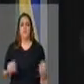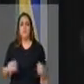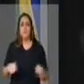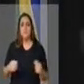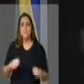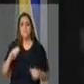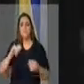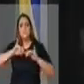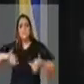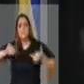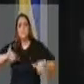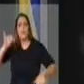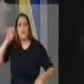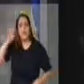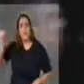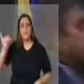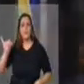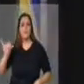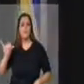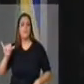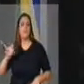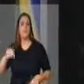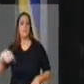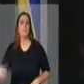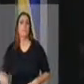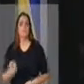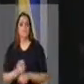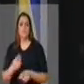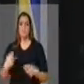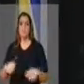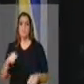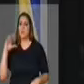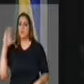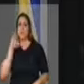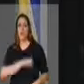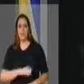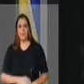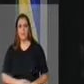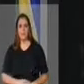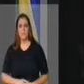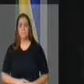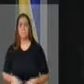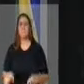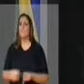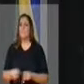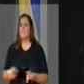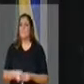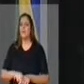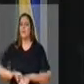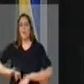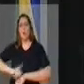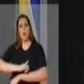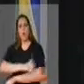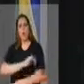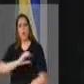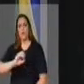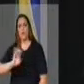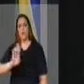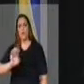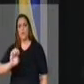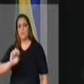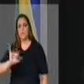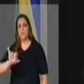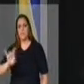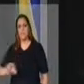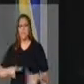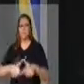prevenção. Nós realmente temos um crescimento da obesidade muito acentuado. Fizemos na